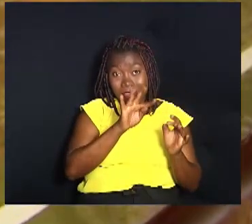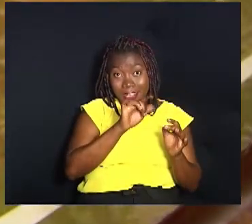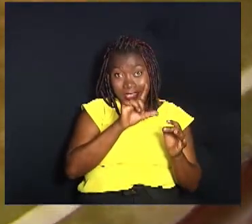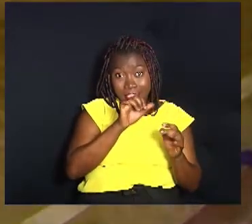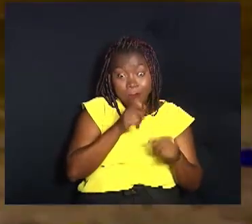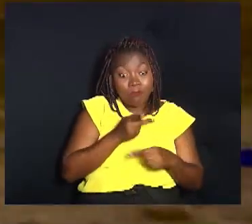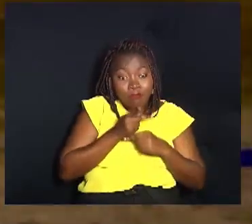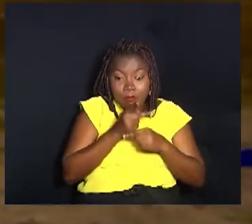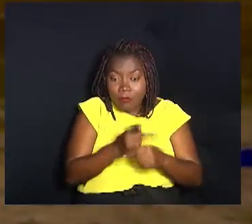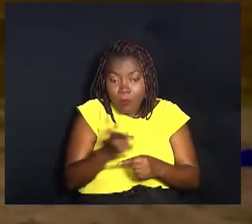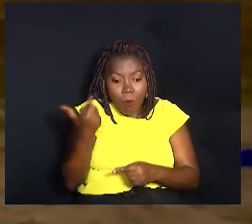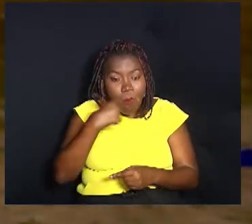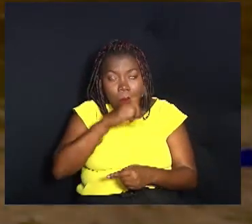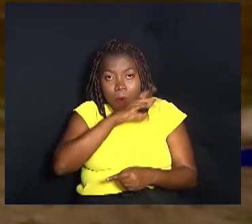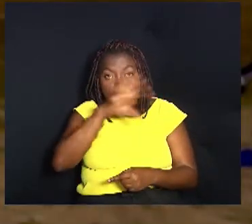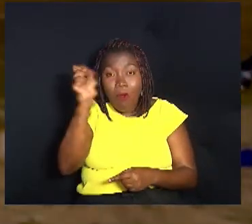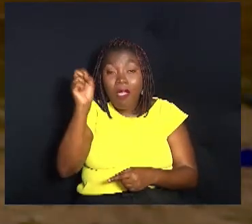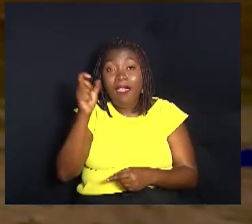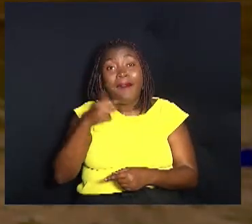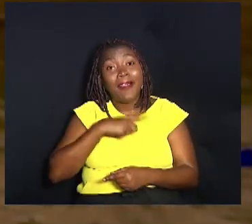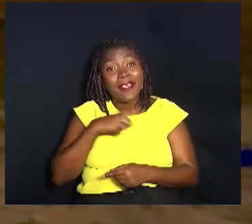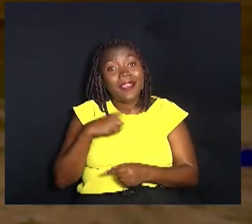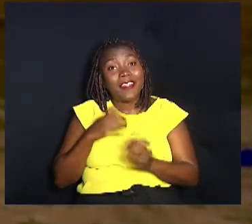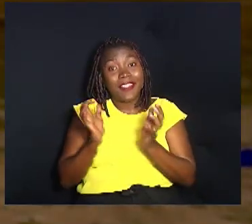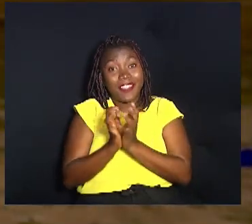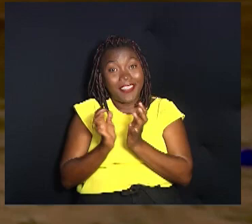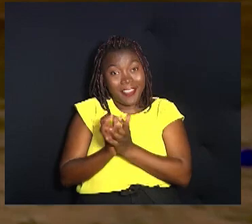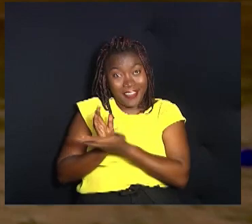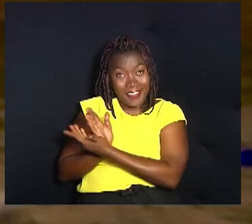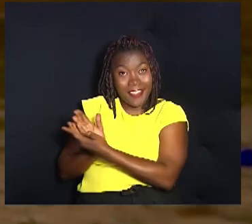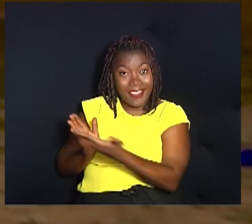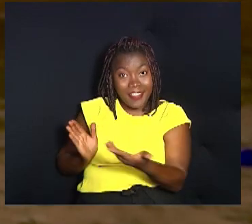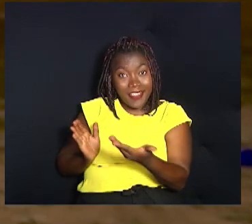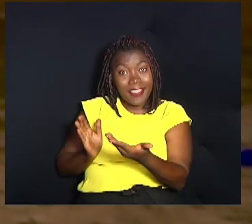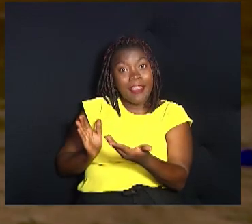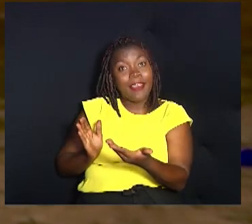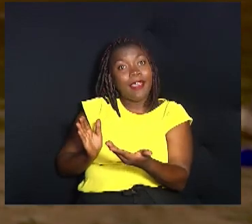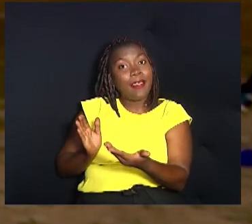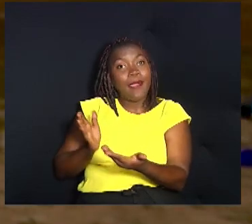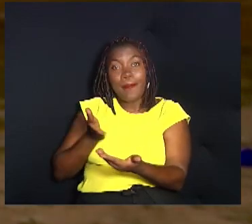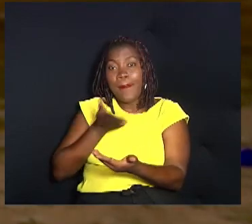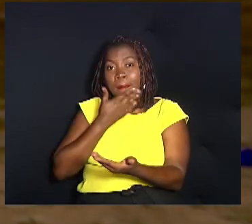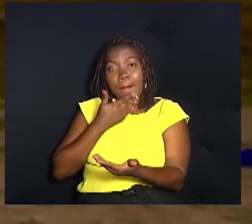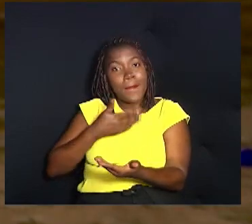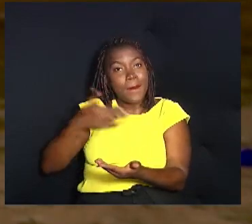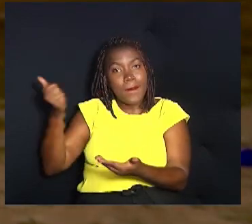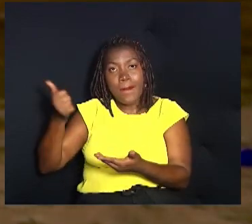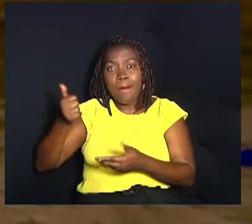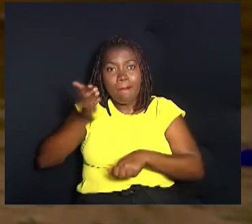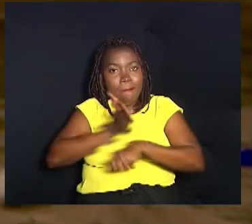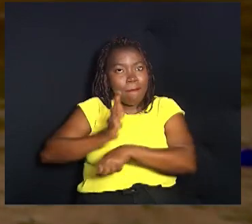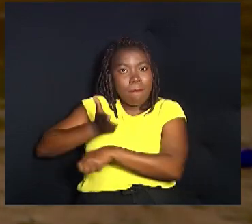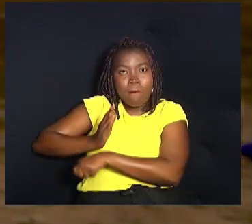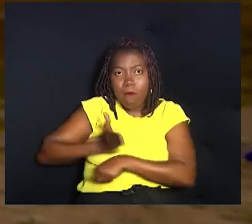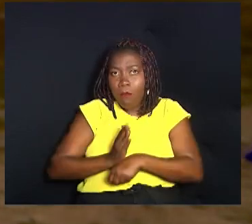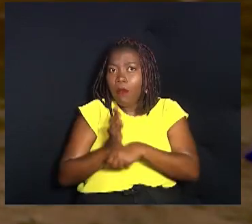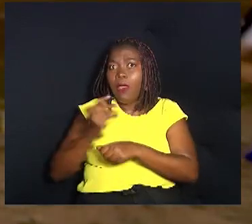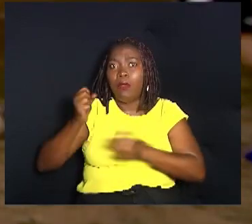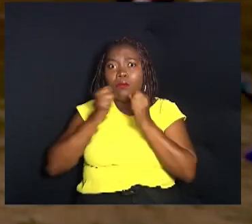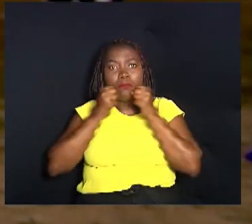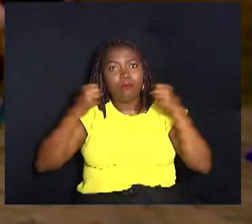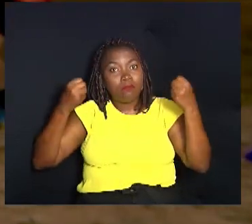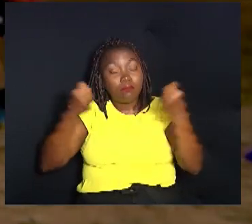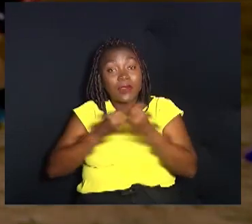pelo título. Temos a equipe, né, com a melhor artilharia do campeonato também. Entre as 5